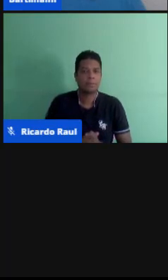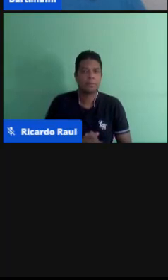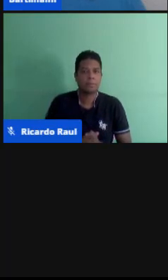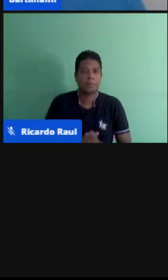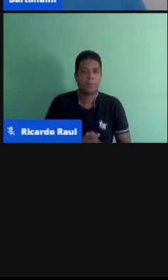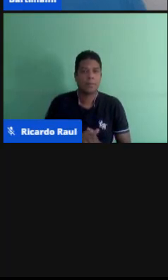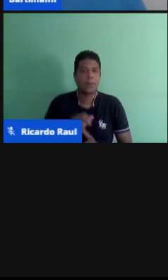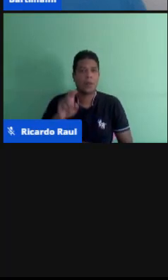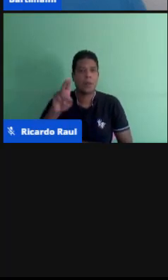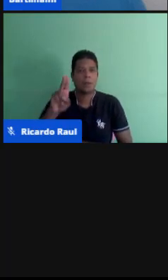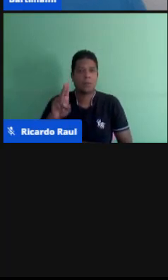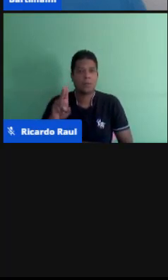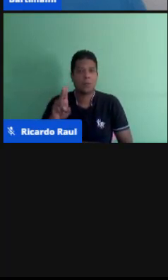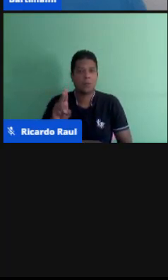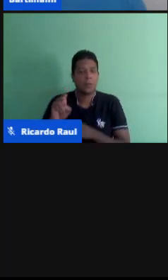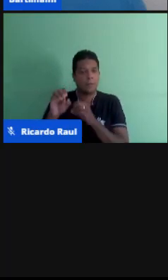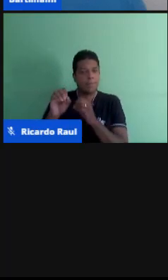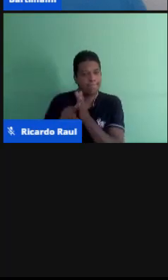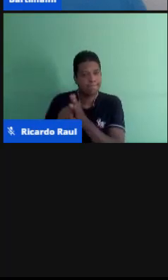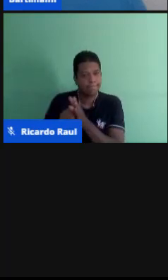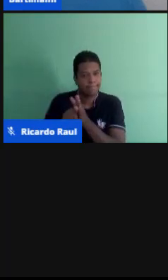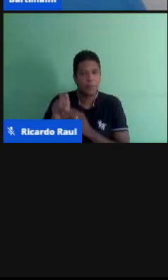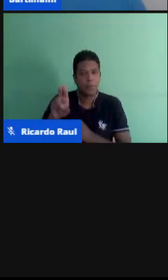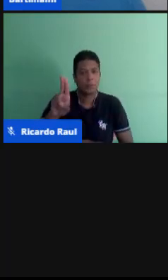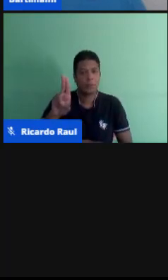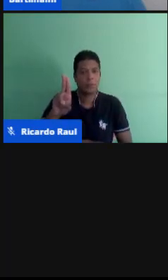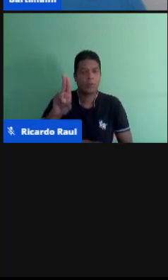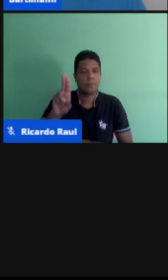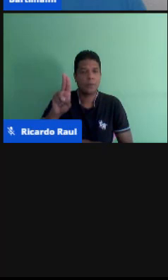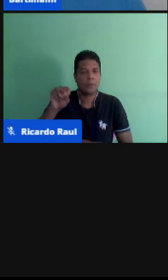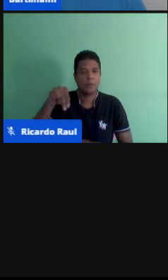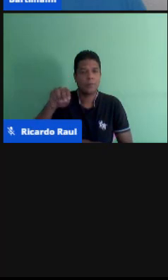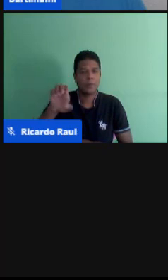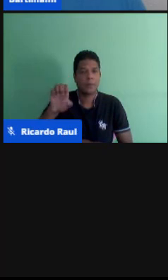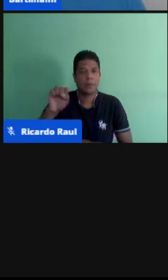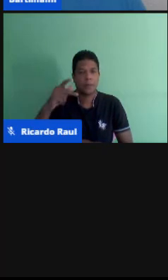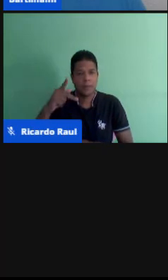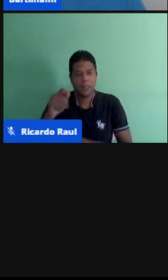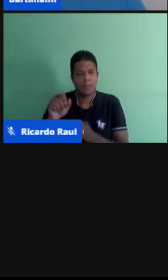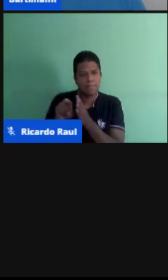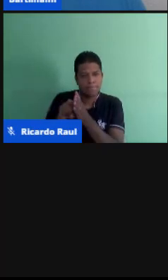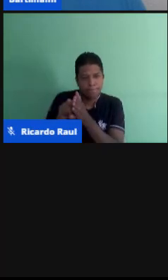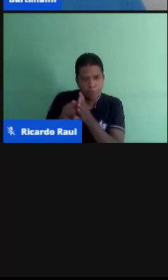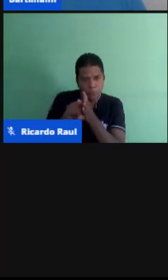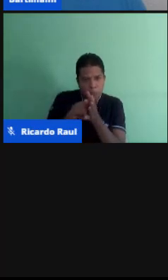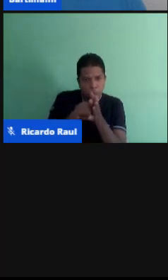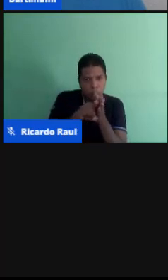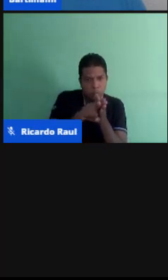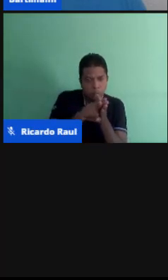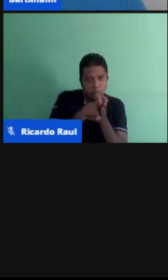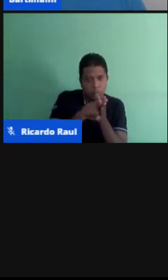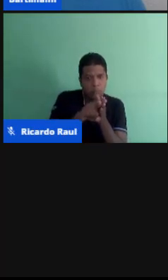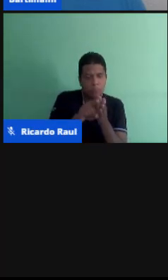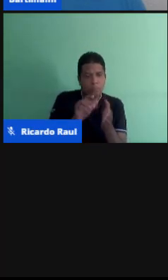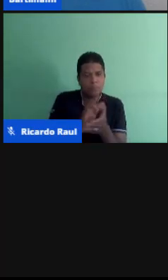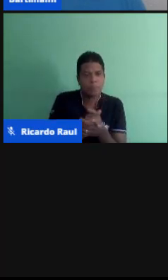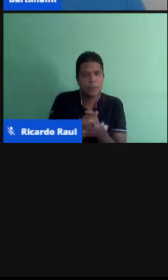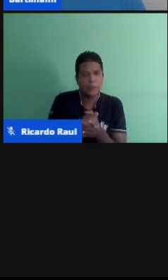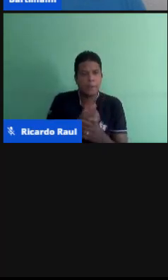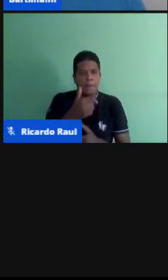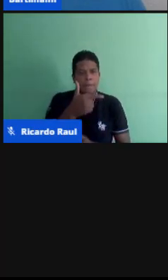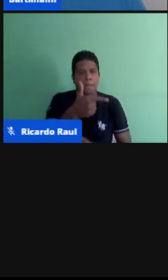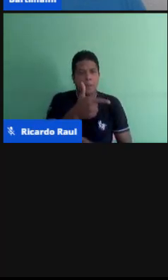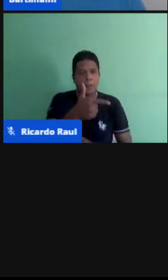de Prudente, ele realizou um artigo de revisão bibliográfica, onde ele consultou